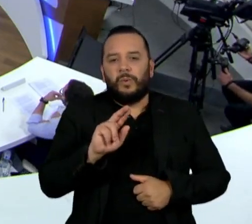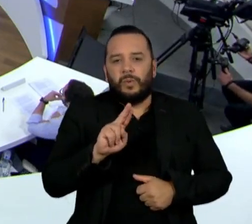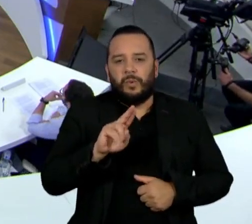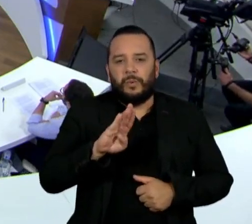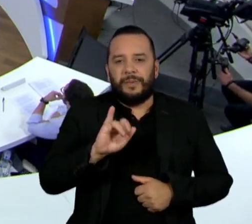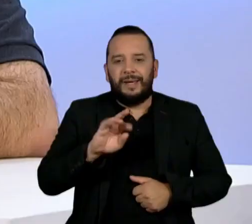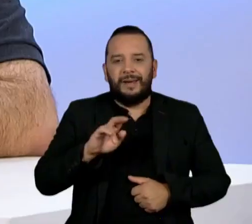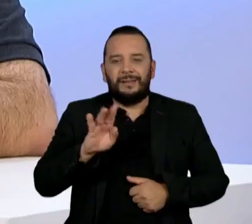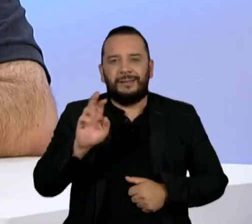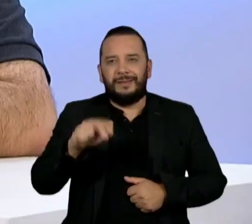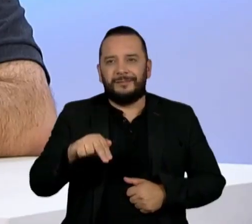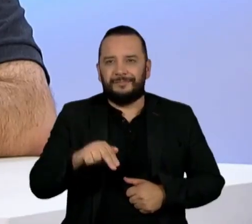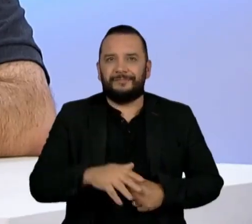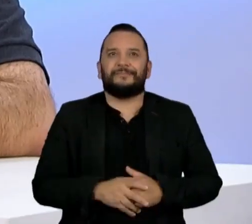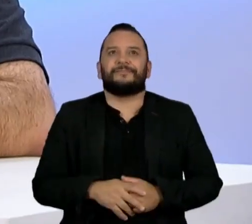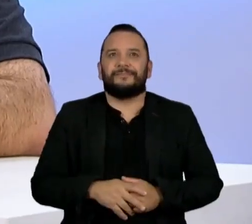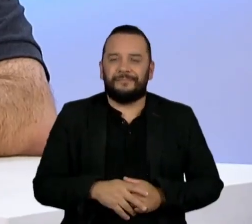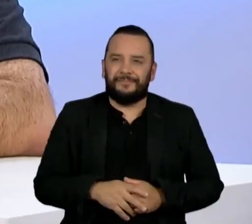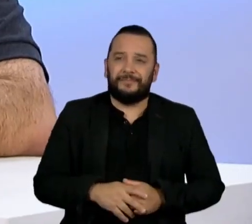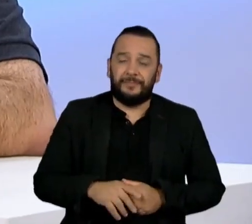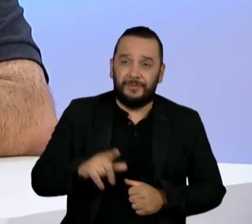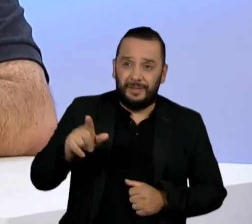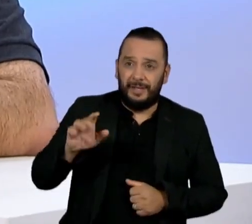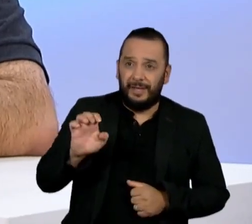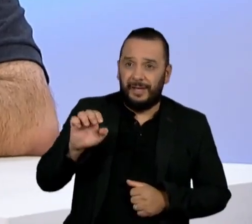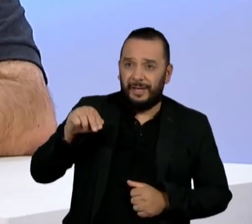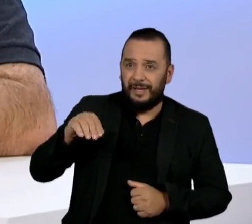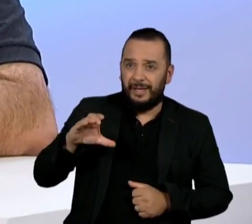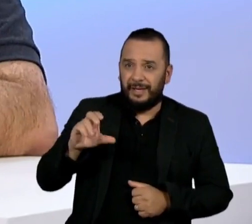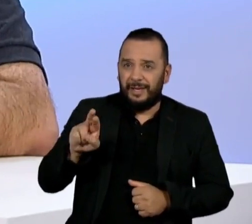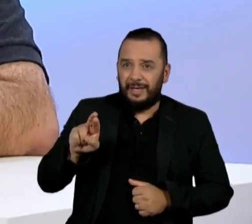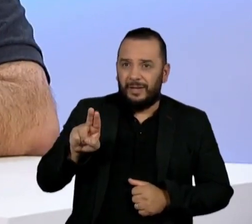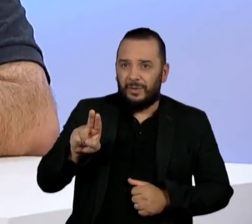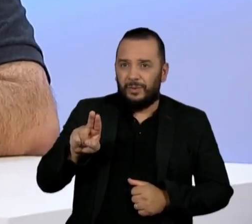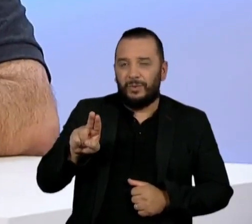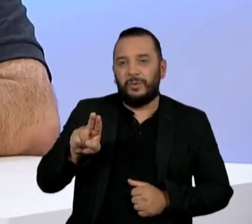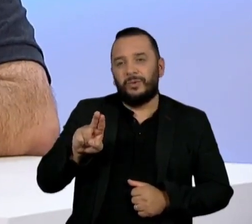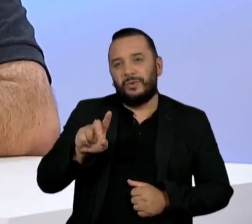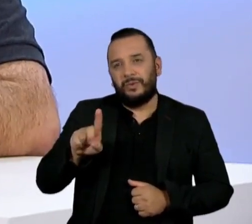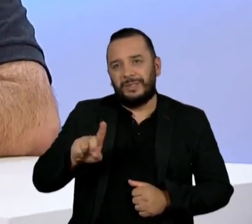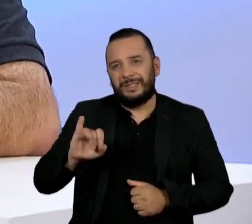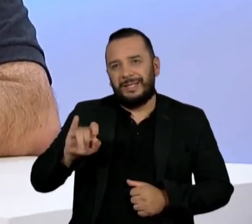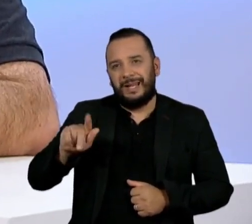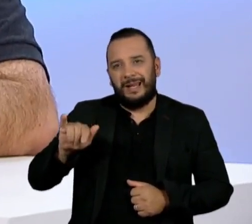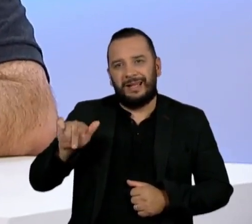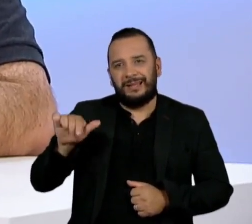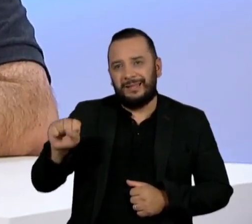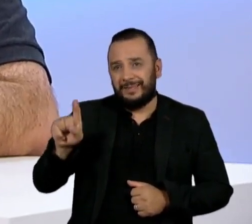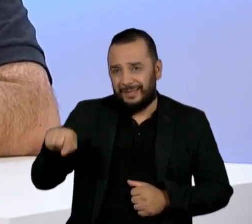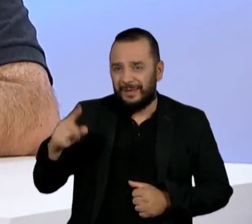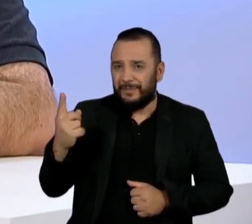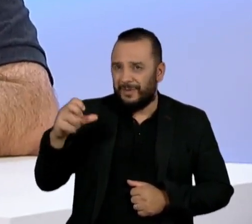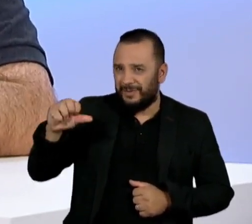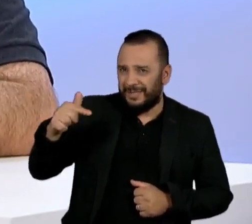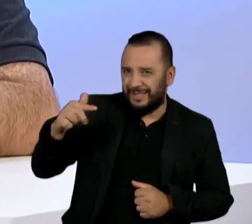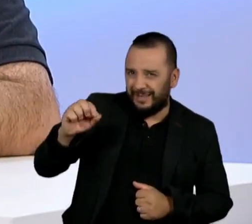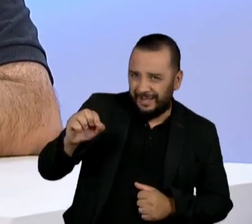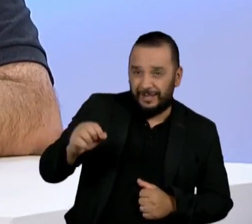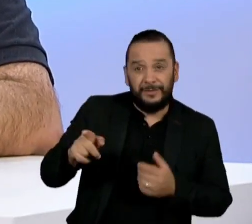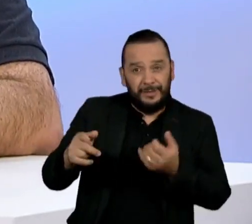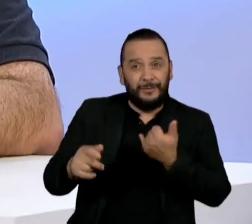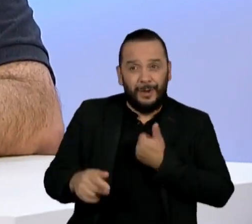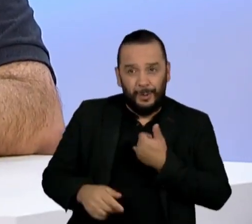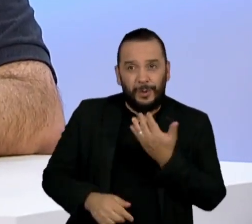Jonas, encruzilhada se passa nos anos 70, você já adiantou para a gente que o próximo deve se passar nos anos